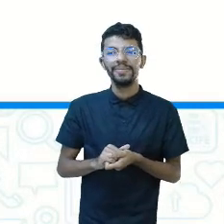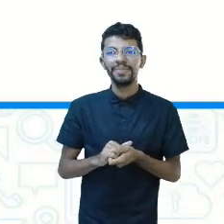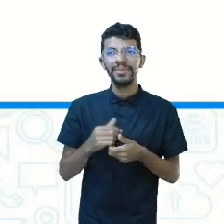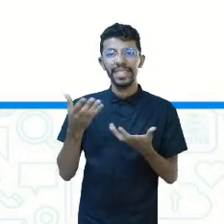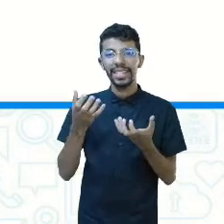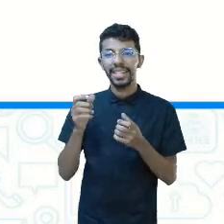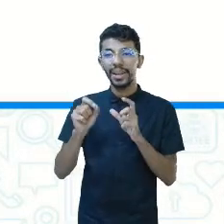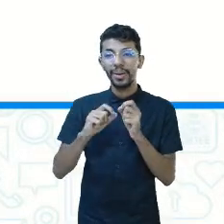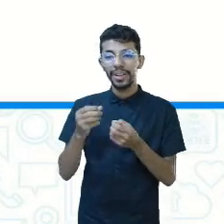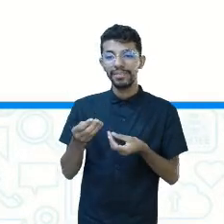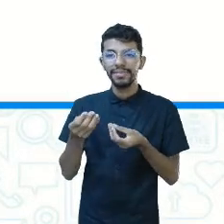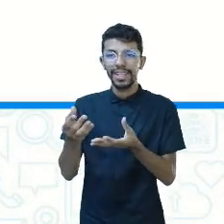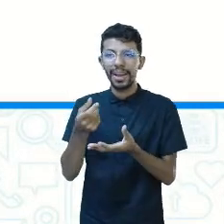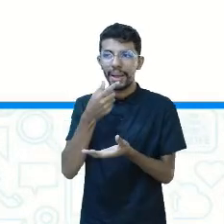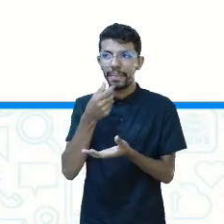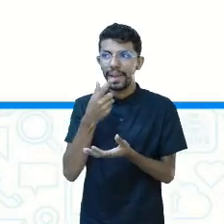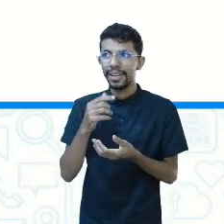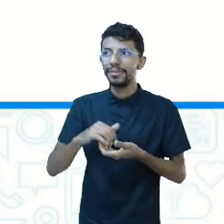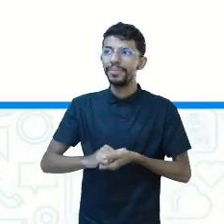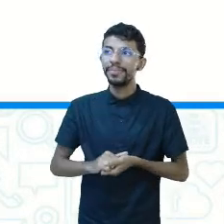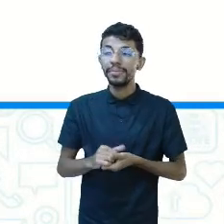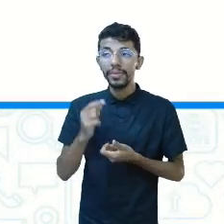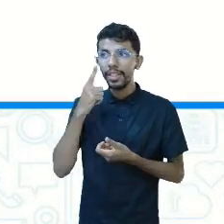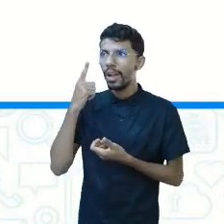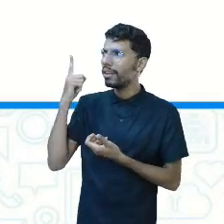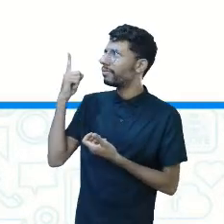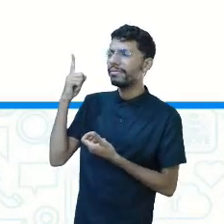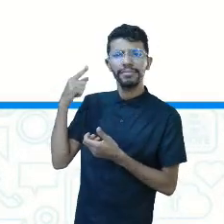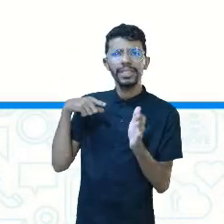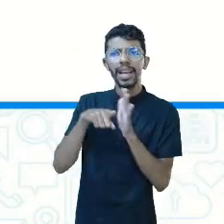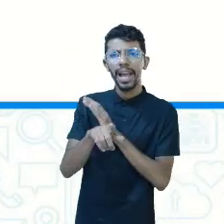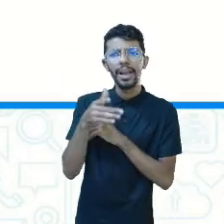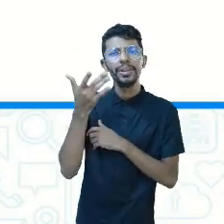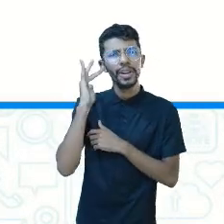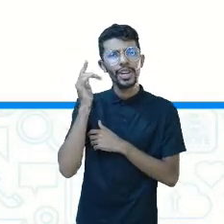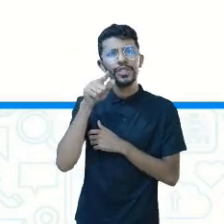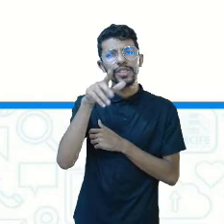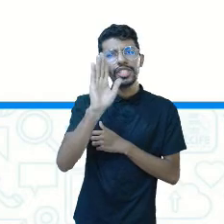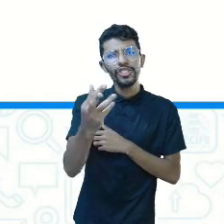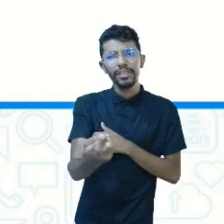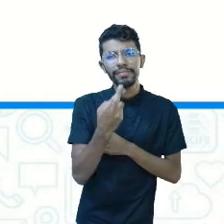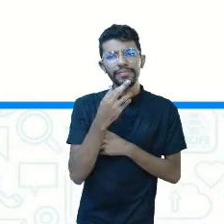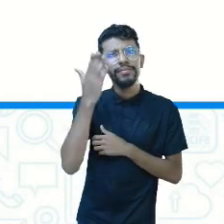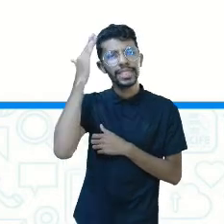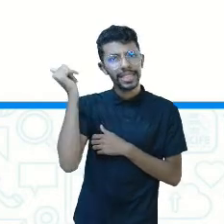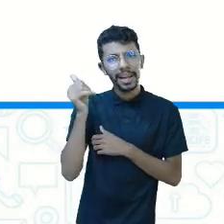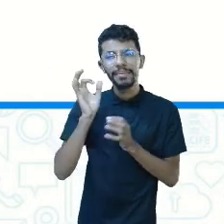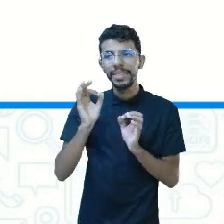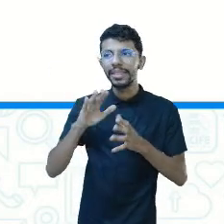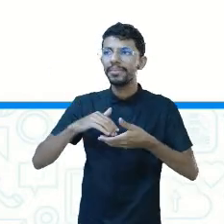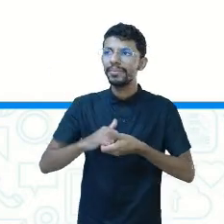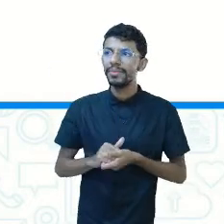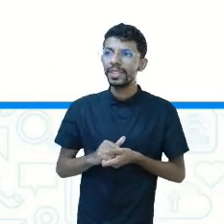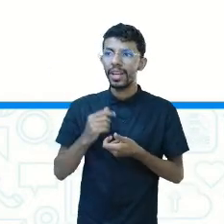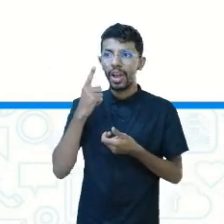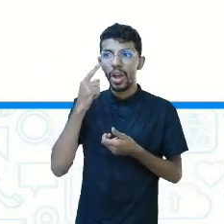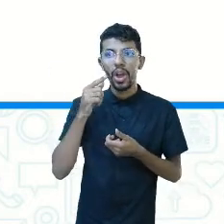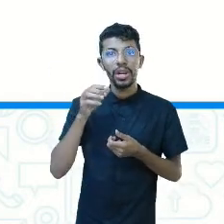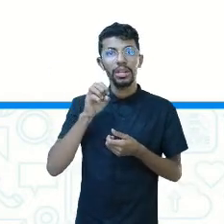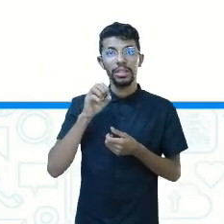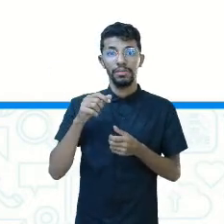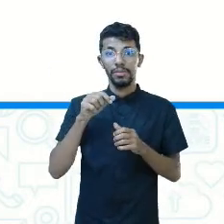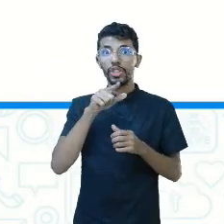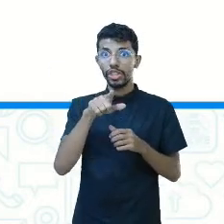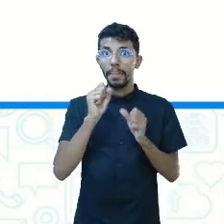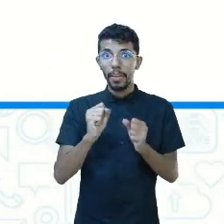remédio. Eu acho que essa pergunta aqui você já sabe responder, que está aí na sua tela. Antes de eu falar, se você sabe, já vai lá no chat e